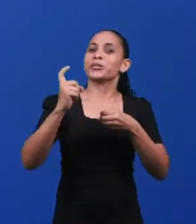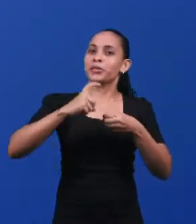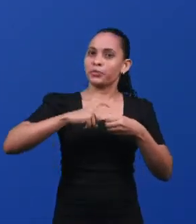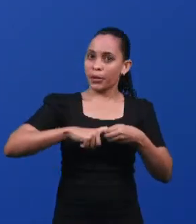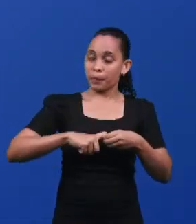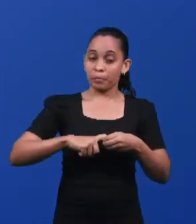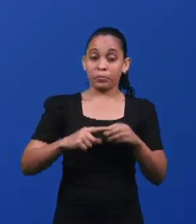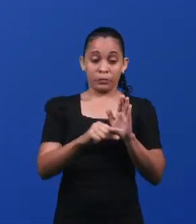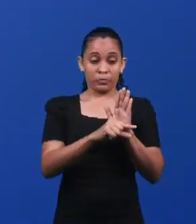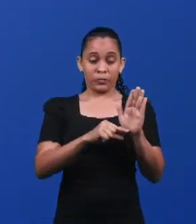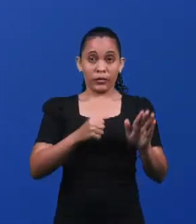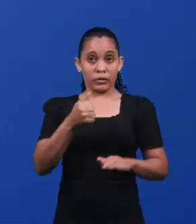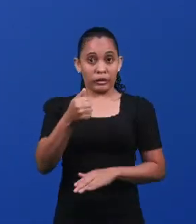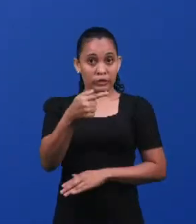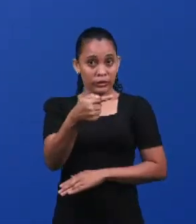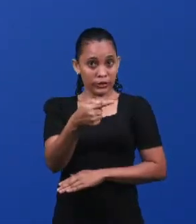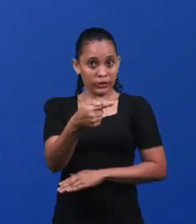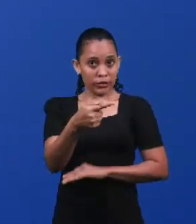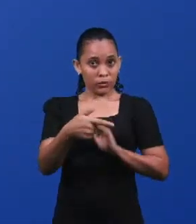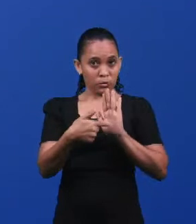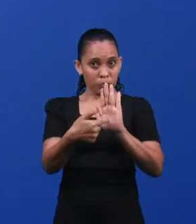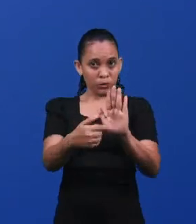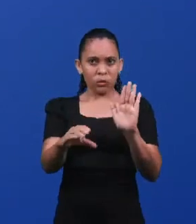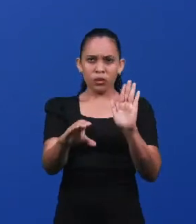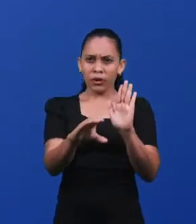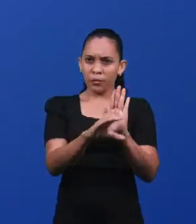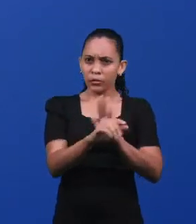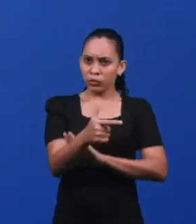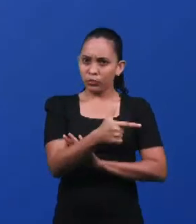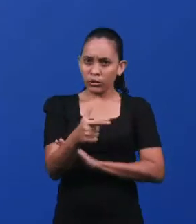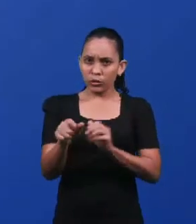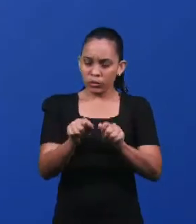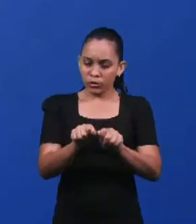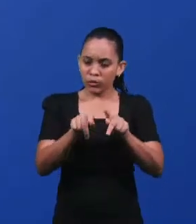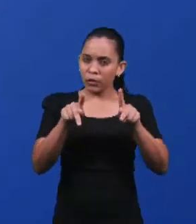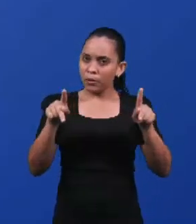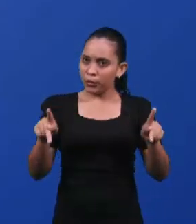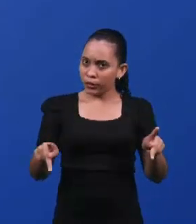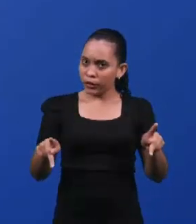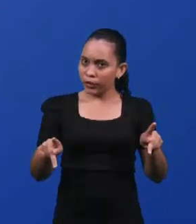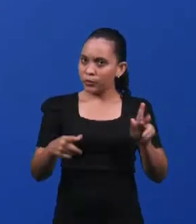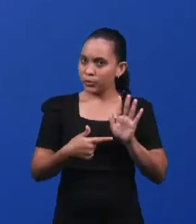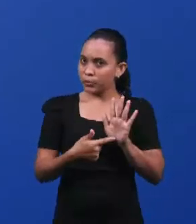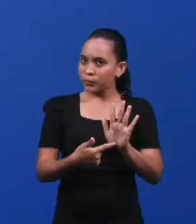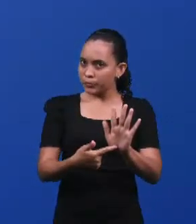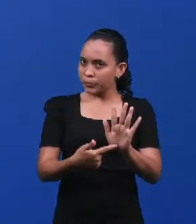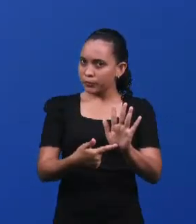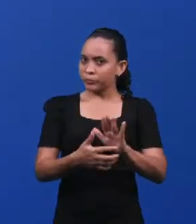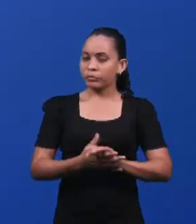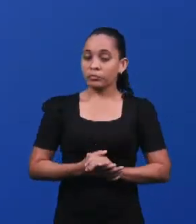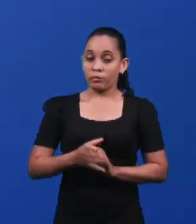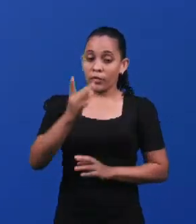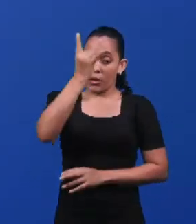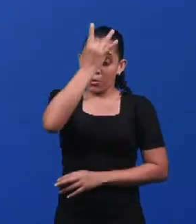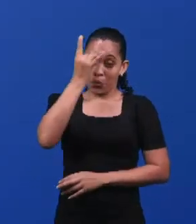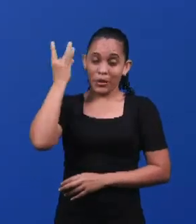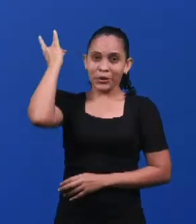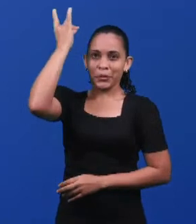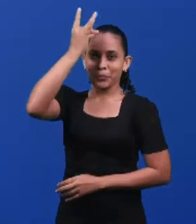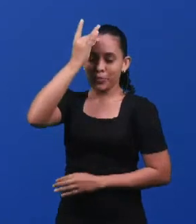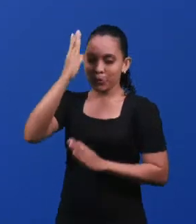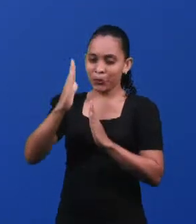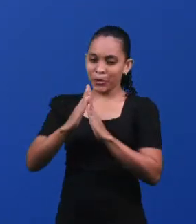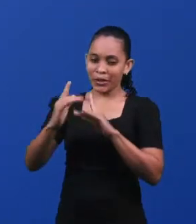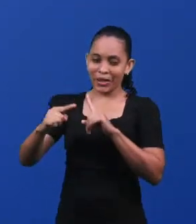versículo 17 do capítulo 22 de Apocalipse, que diz assim: o Espírito e a noiva dizem: